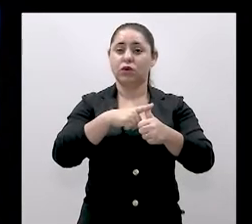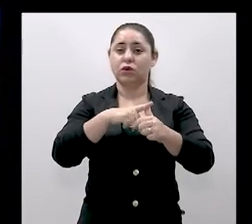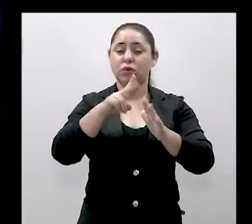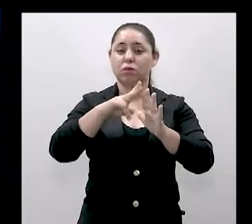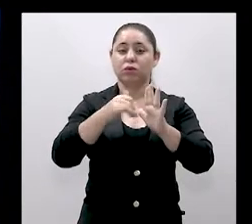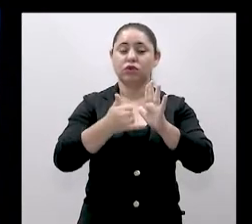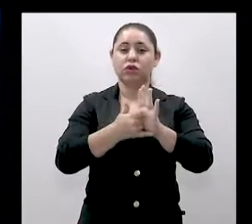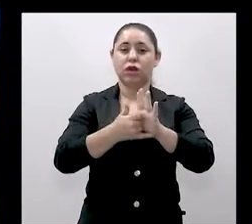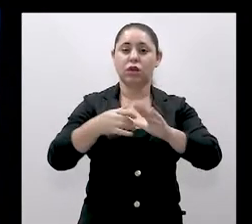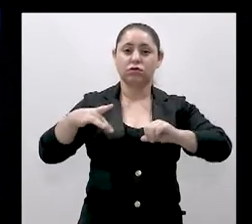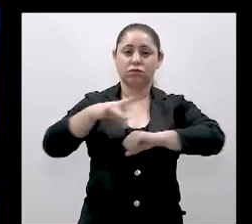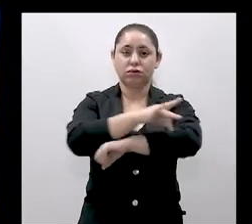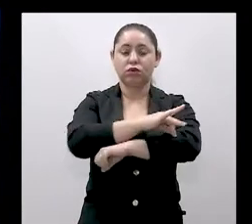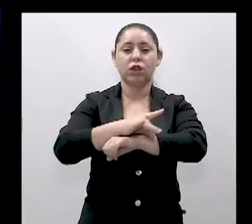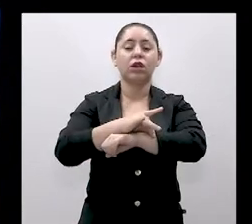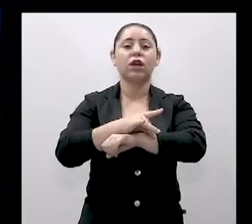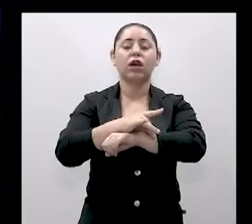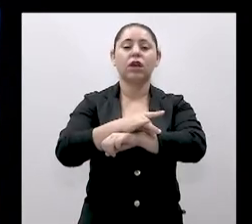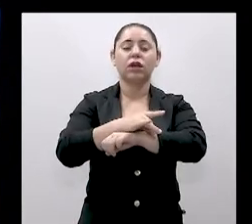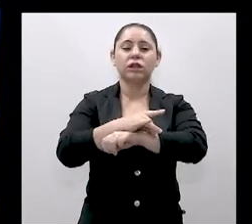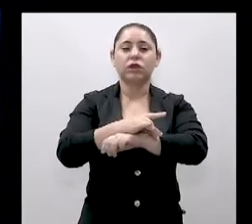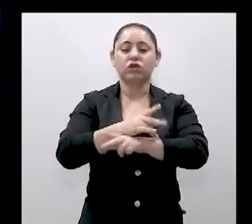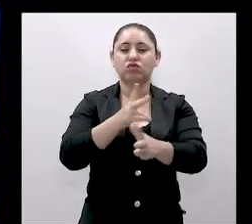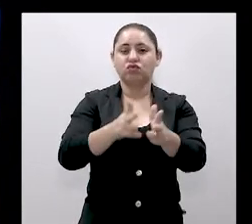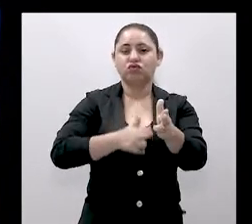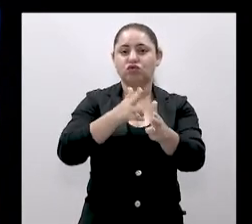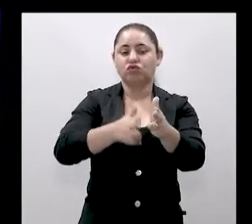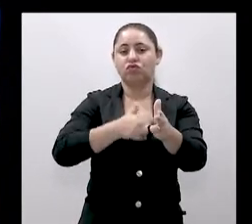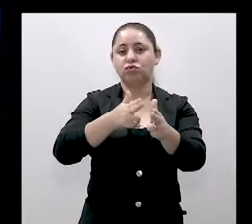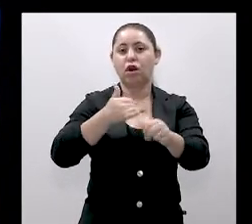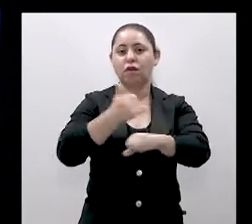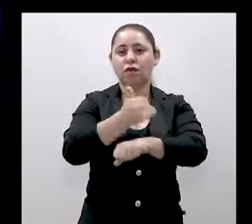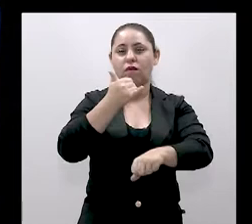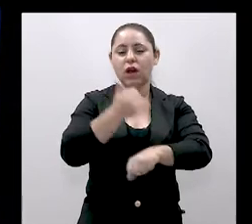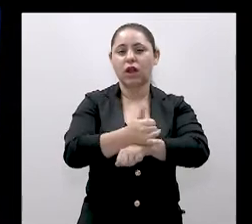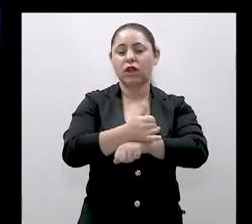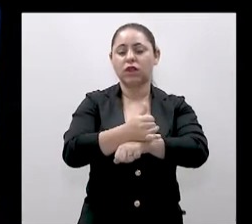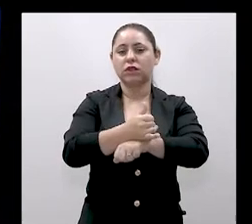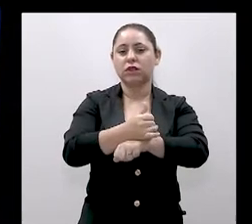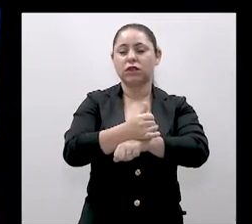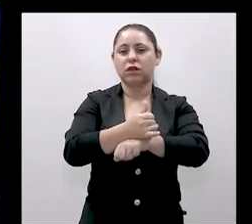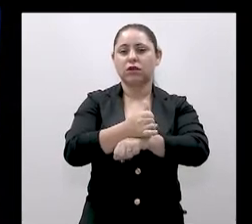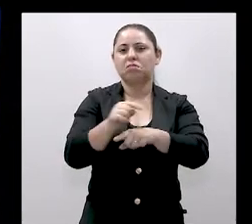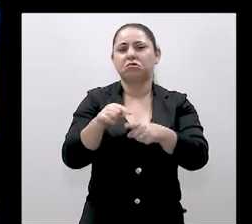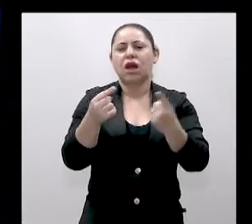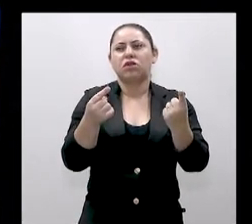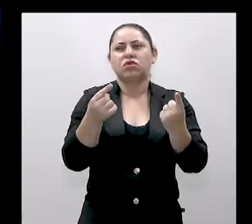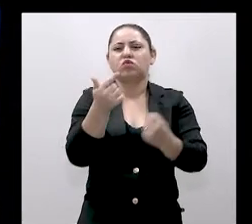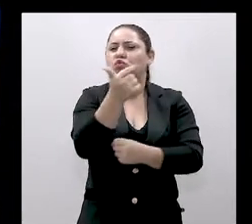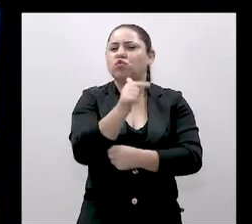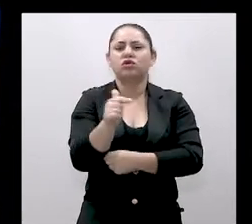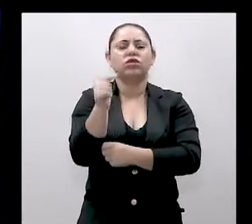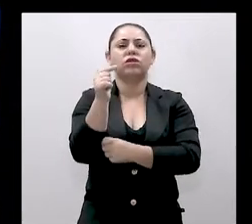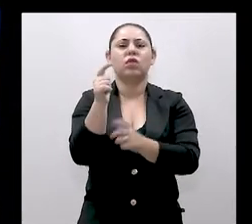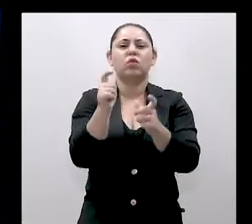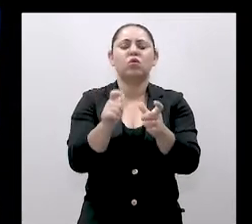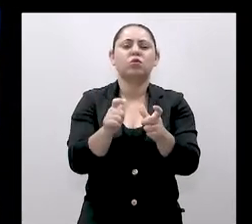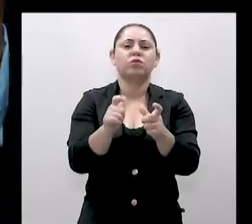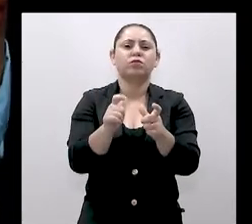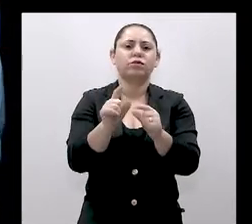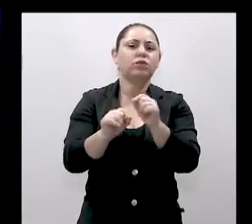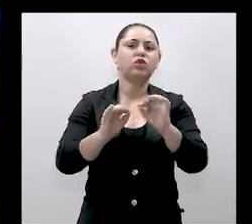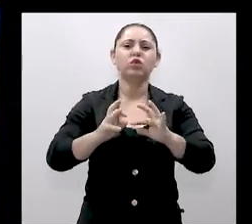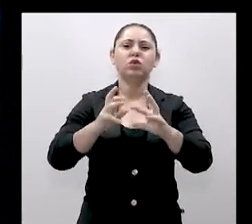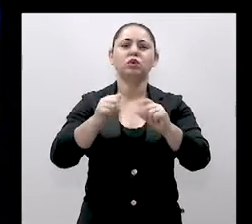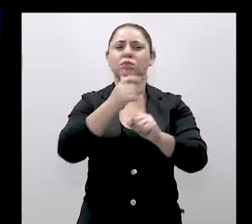ferrovia até Santa Cruz de la Sierra aquele era o gerente da da ferrovia mas não tinha espaço tanto aquele naquela época todo mundo